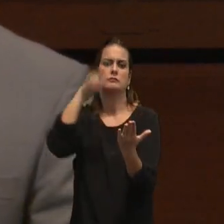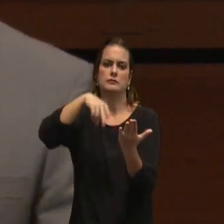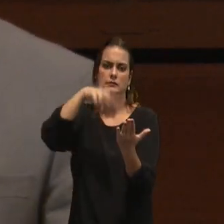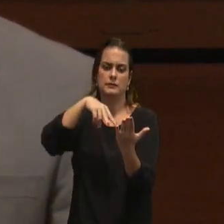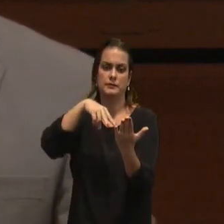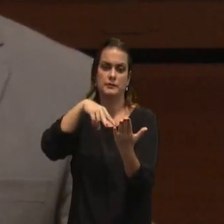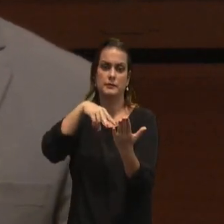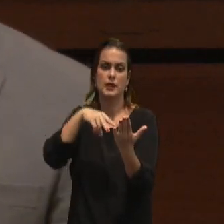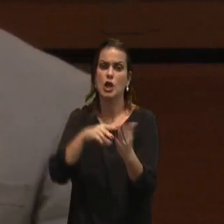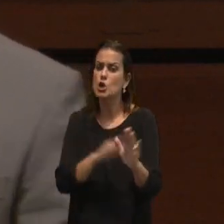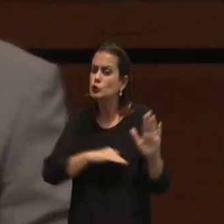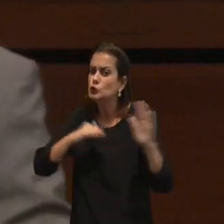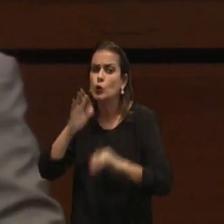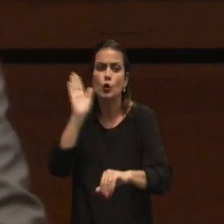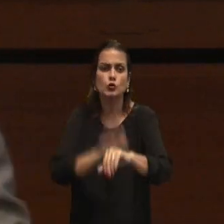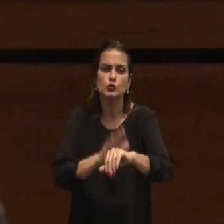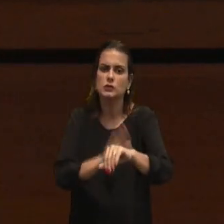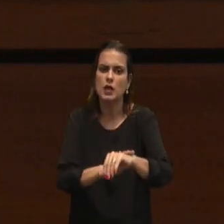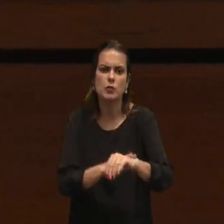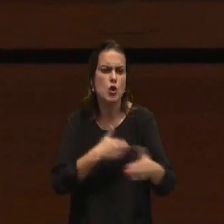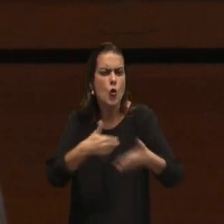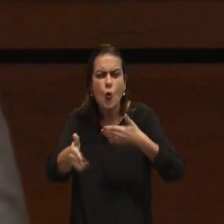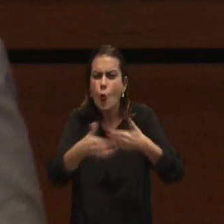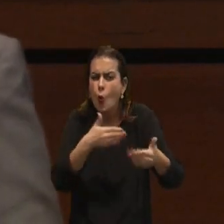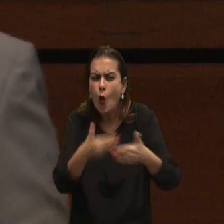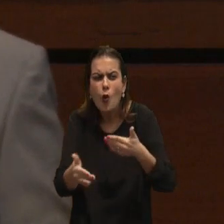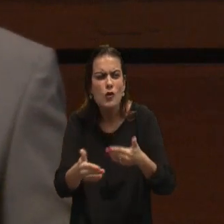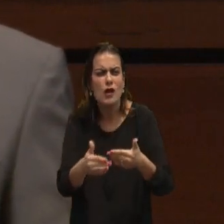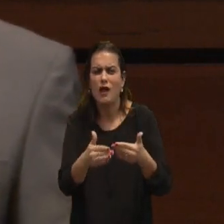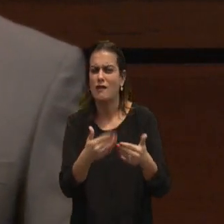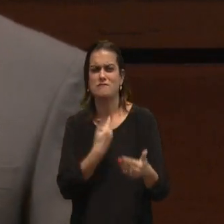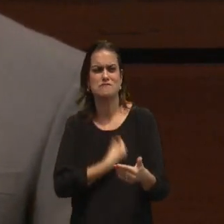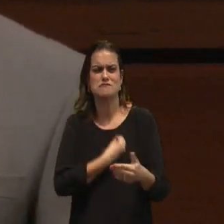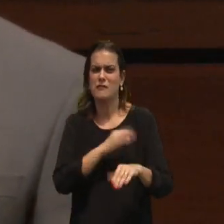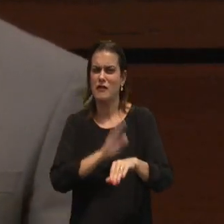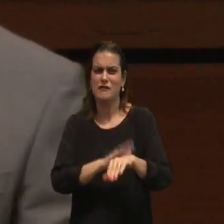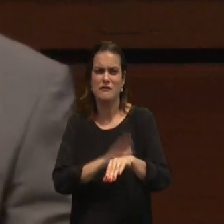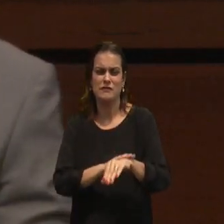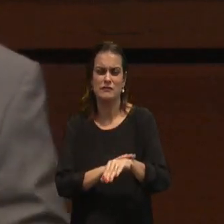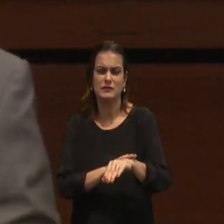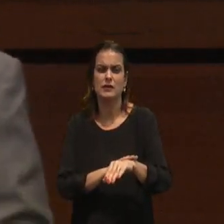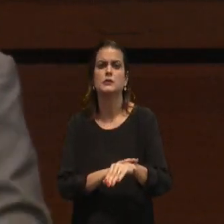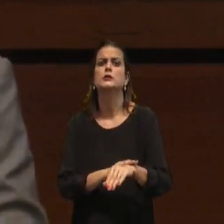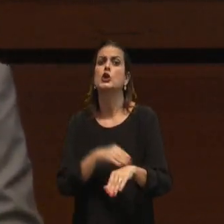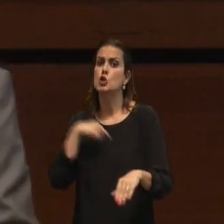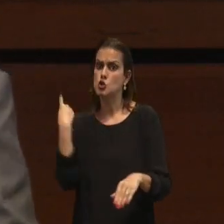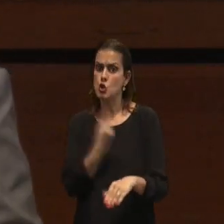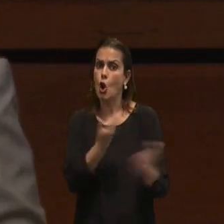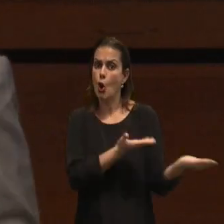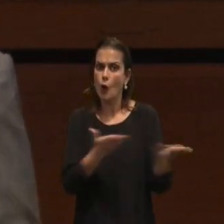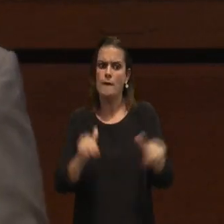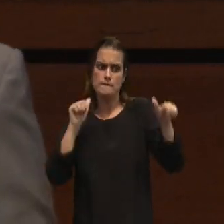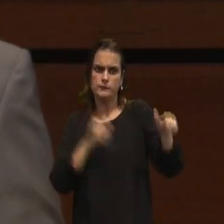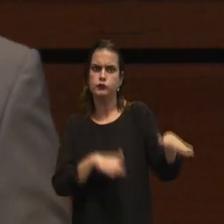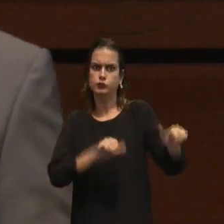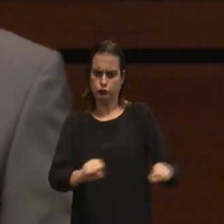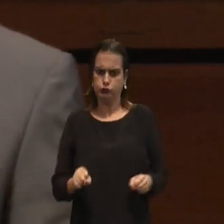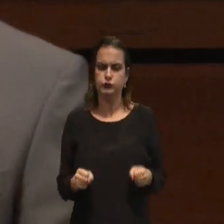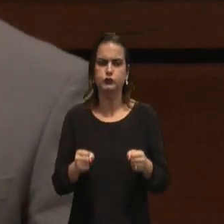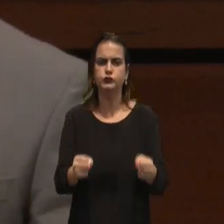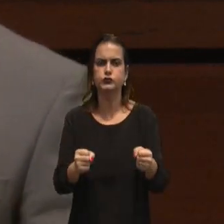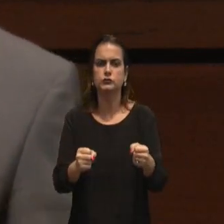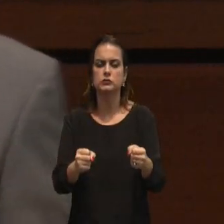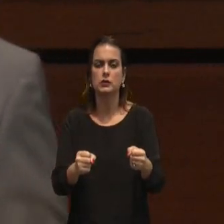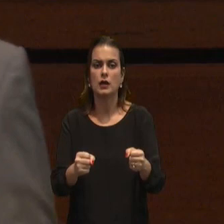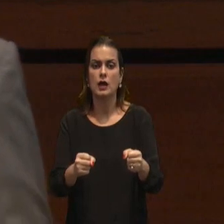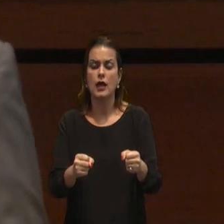Seja em qualquer tempo, seja em qualquer situação, nós somos convidados a marchar e a marchar. E eu